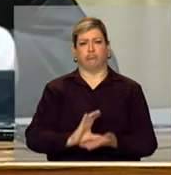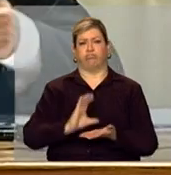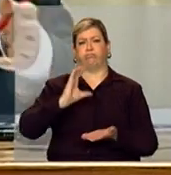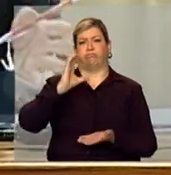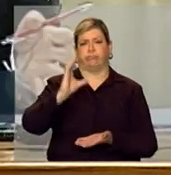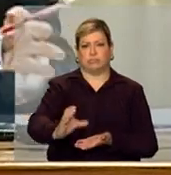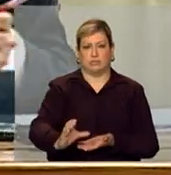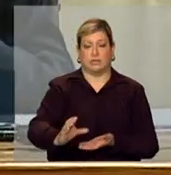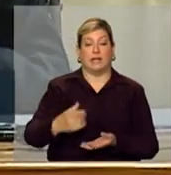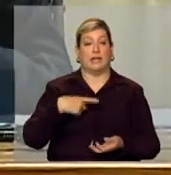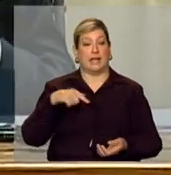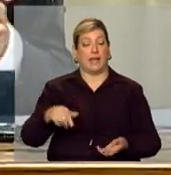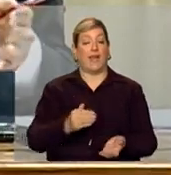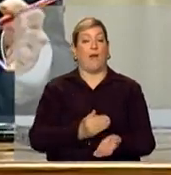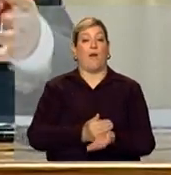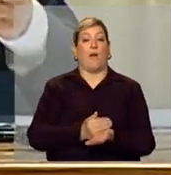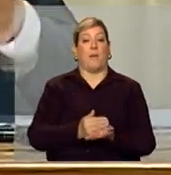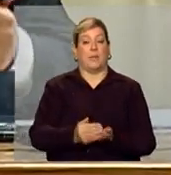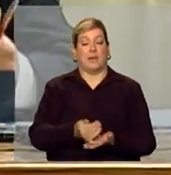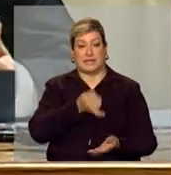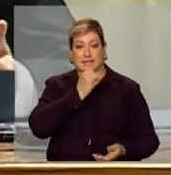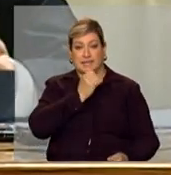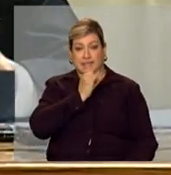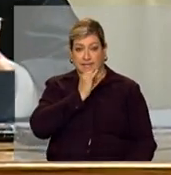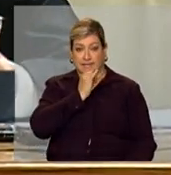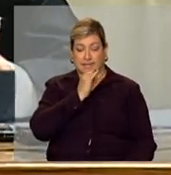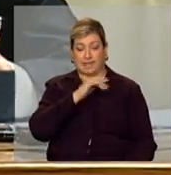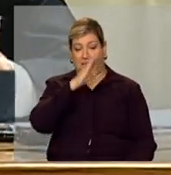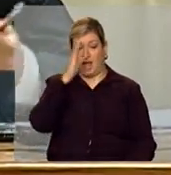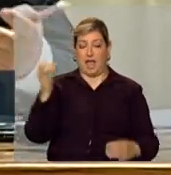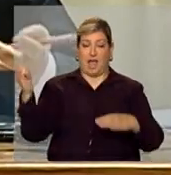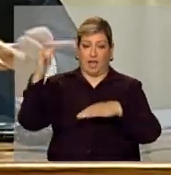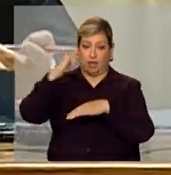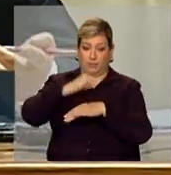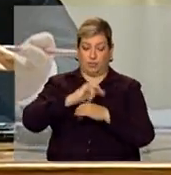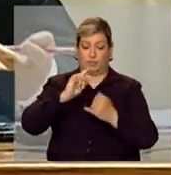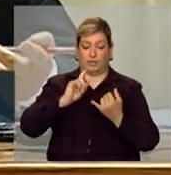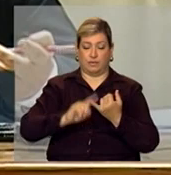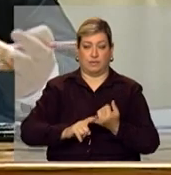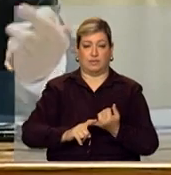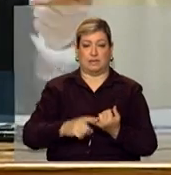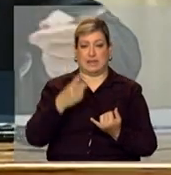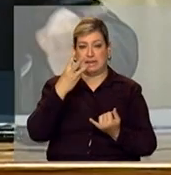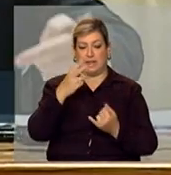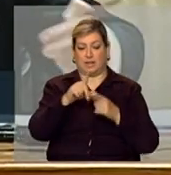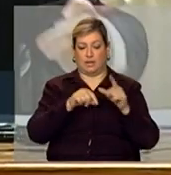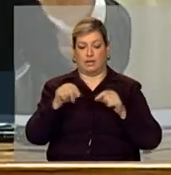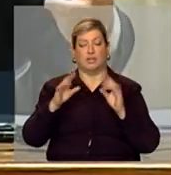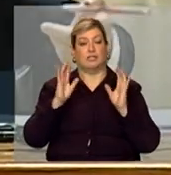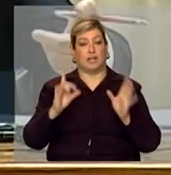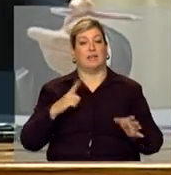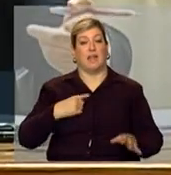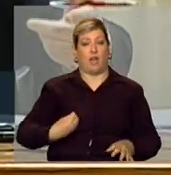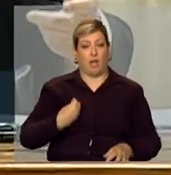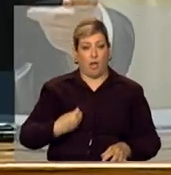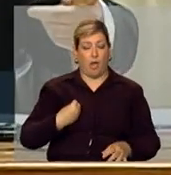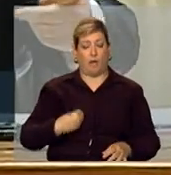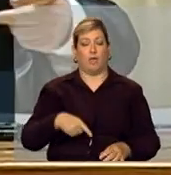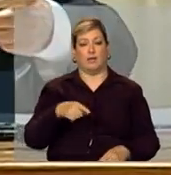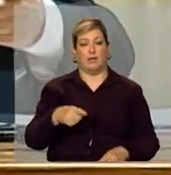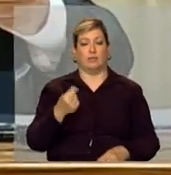esses investimentos estão começando por exemplo nos aeroportos os três concessionados já está ocorrendo investimentos